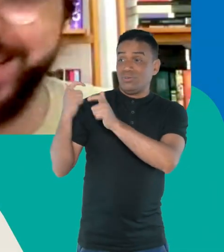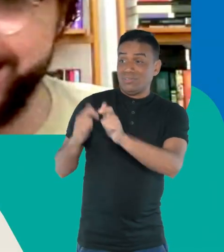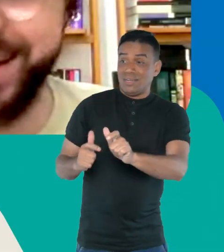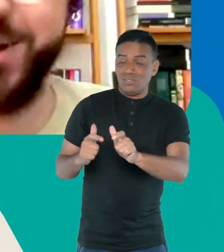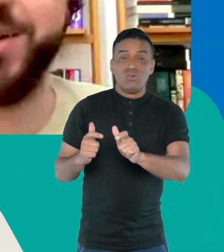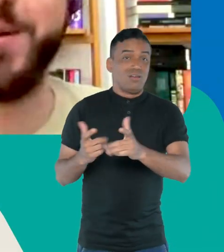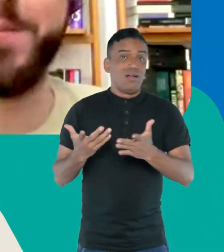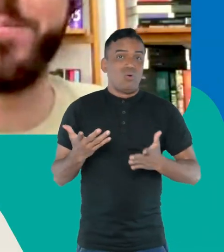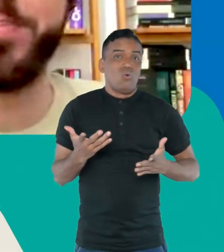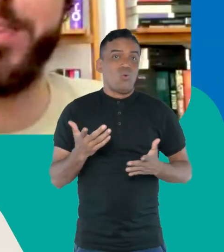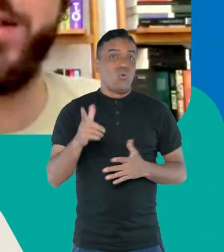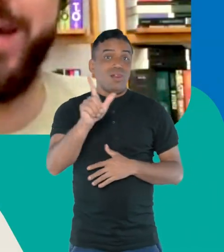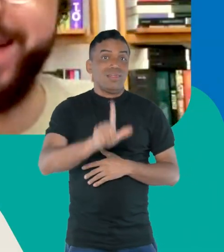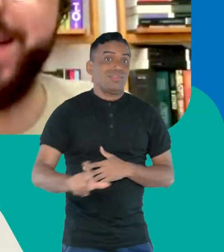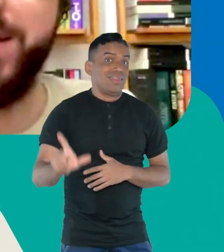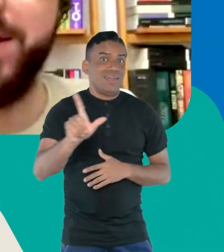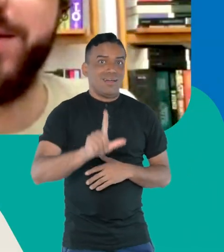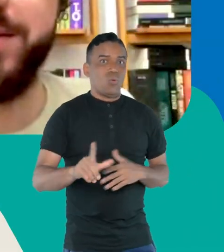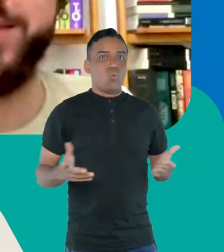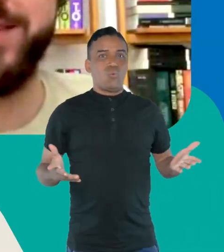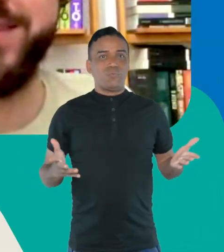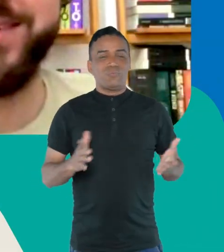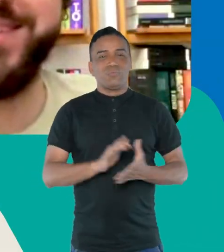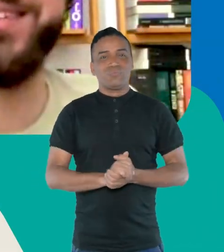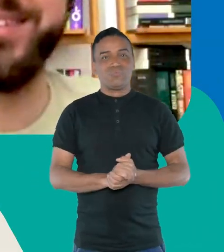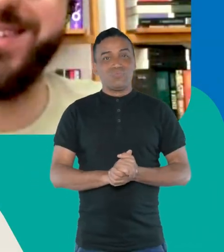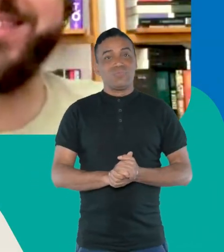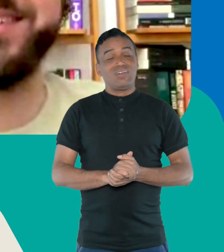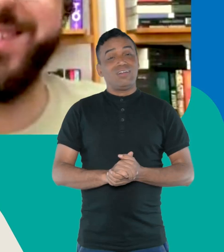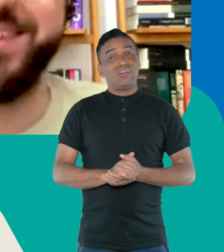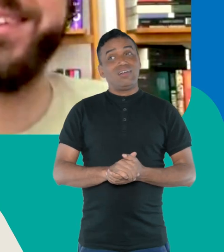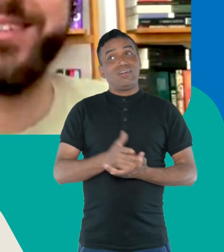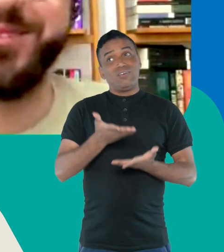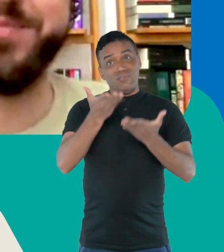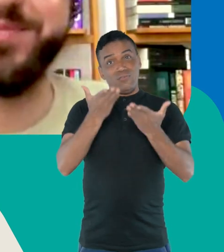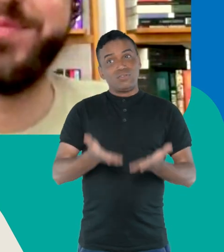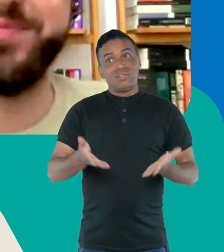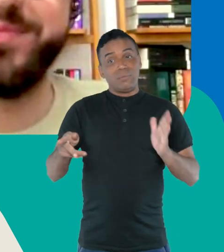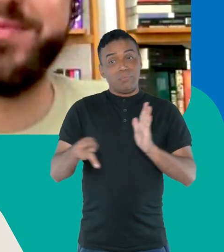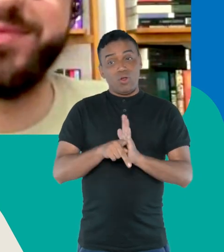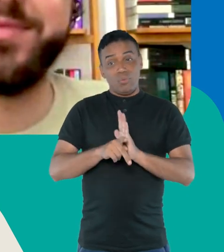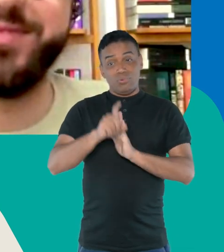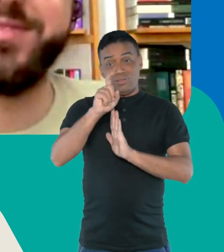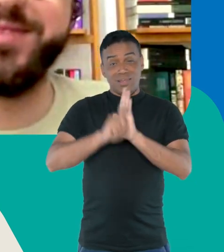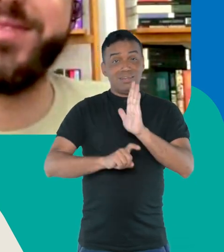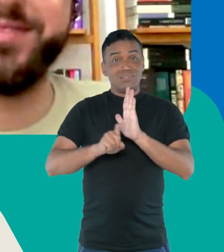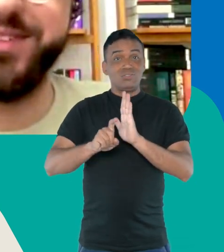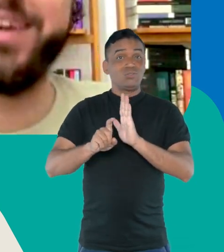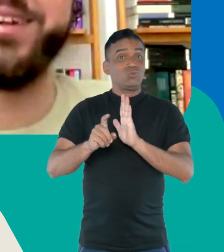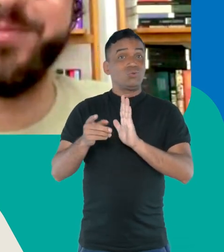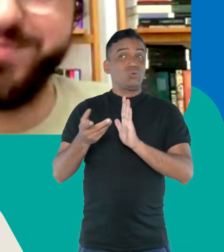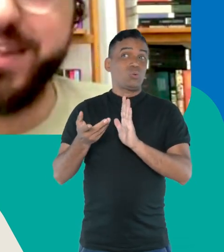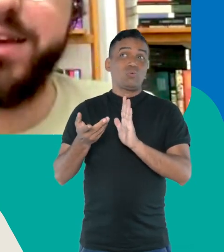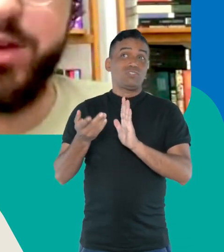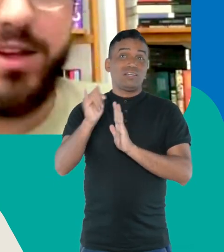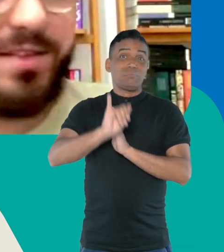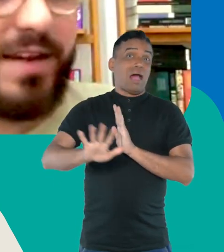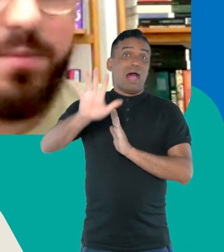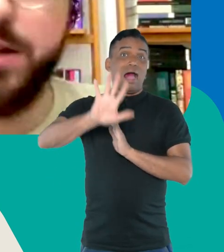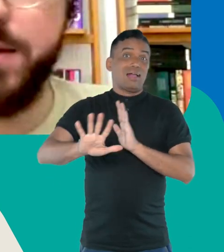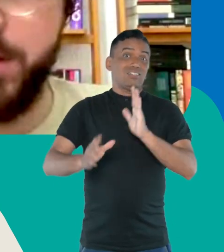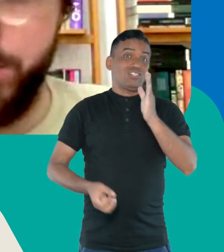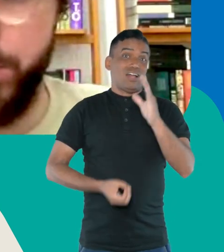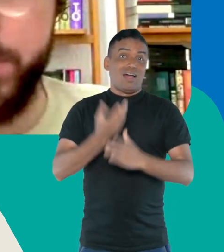no sentido literal, literal, né? E porque você ilustra com o próprio texto, né? Isso é incrível.